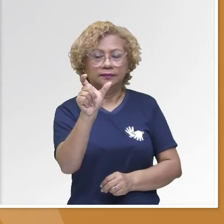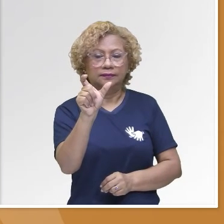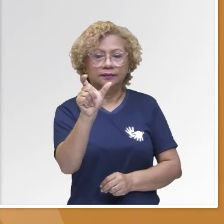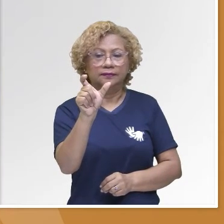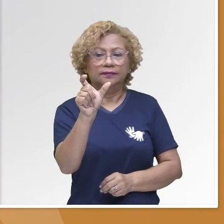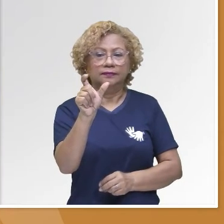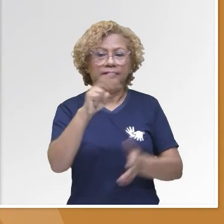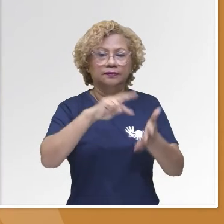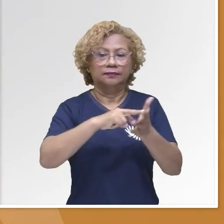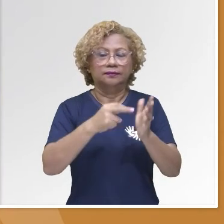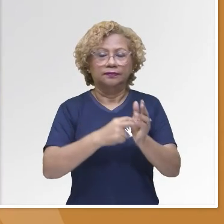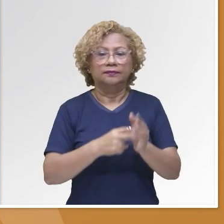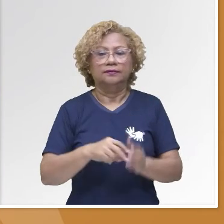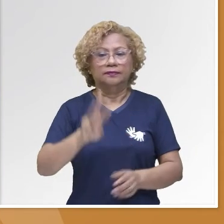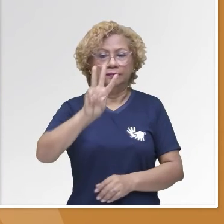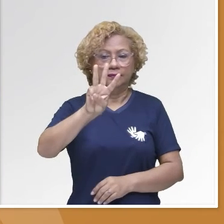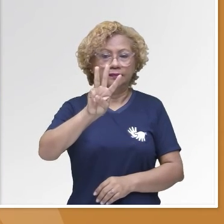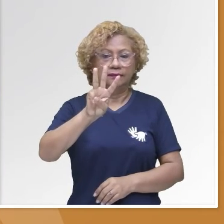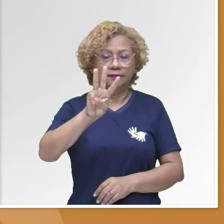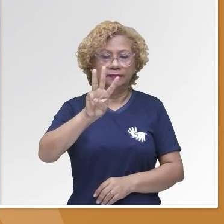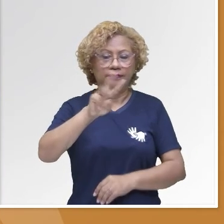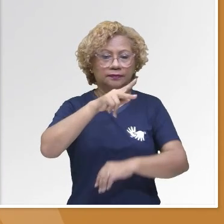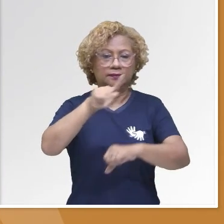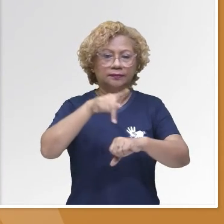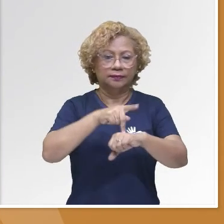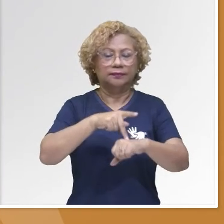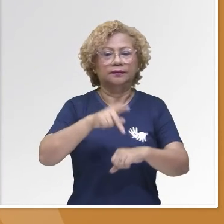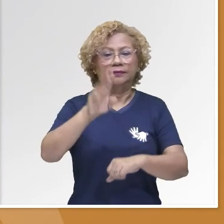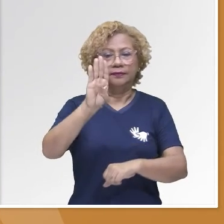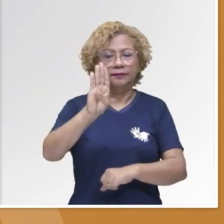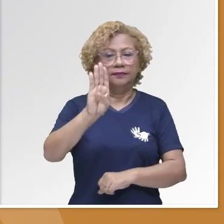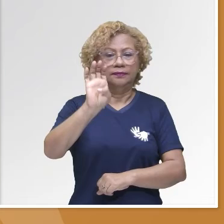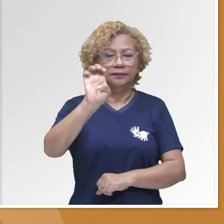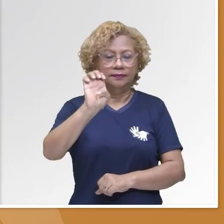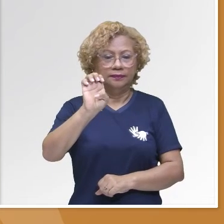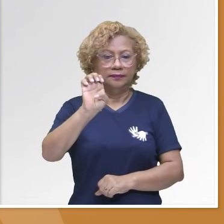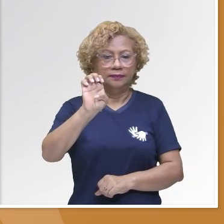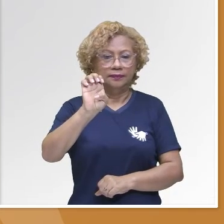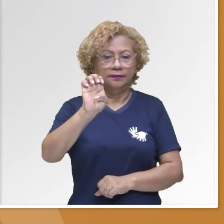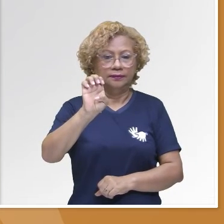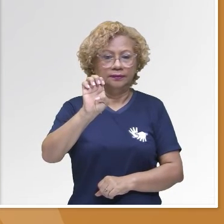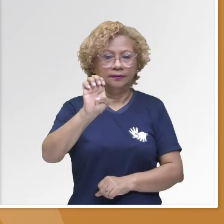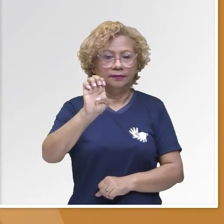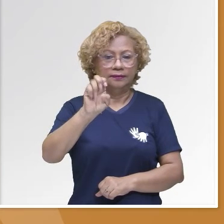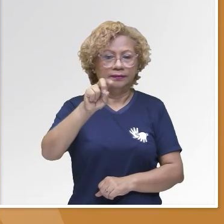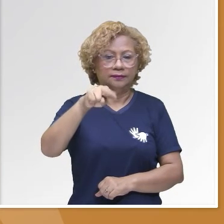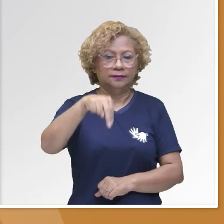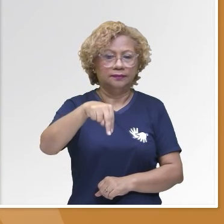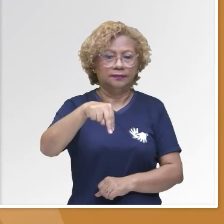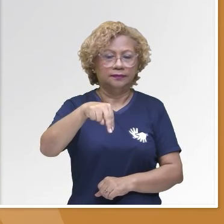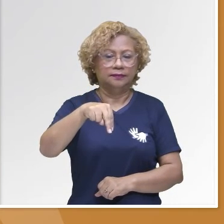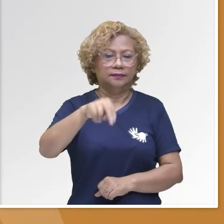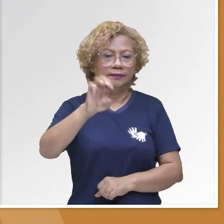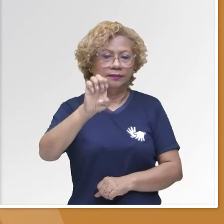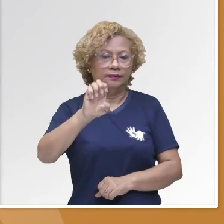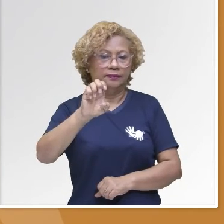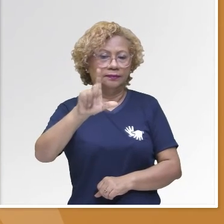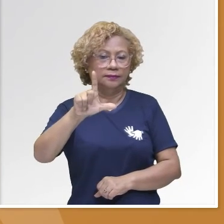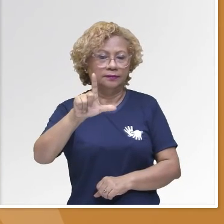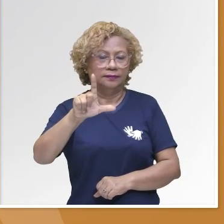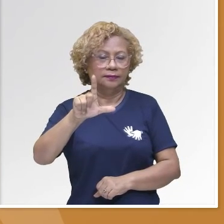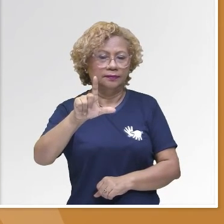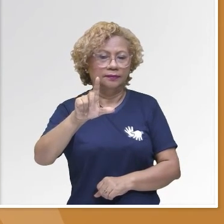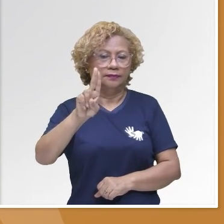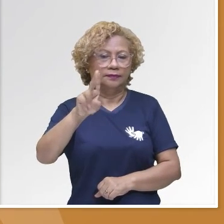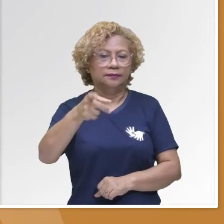a Holanda, que em inglês é Netherlands, por isso que é NE, e Lux, de Luxemburgo, ok? Então, aí nós